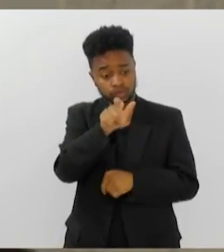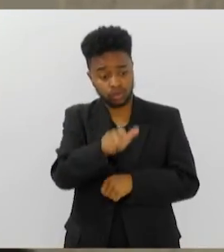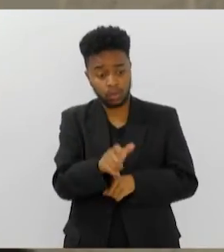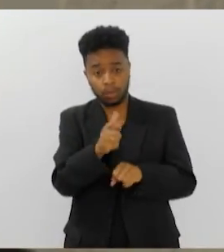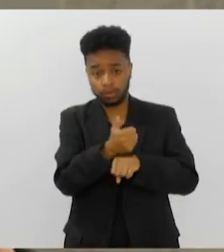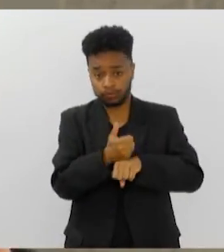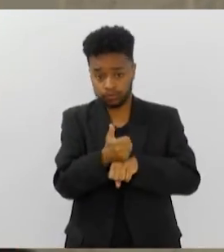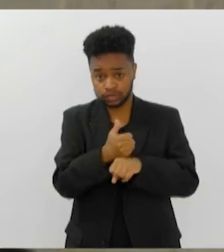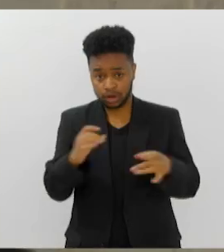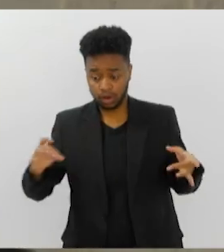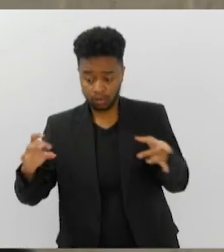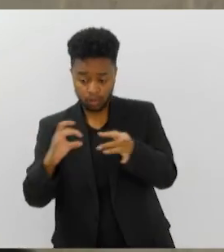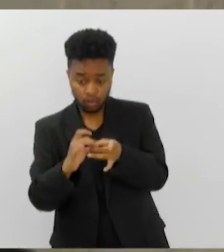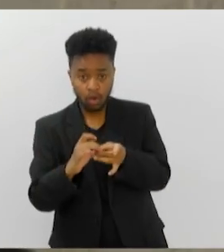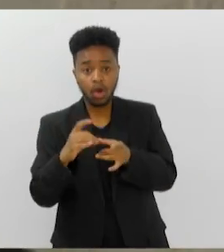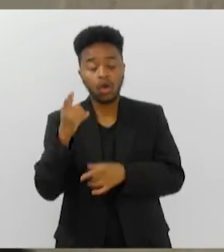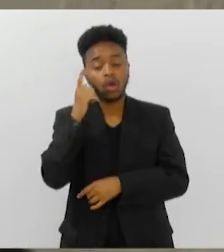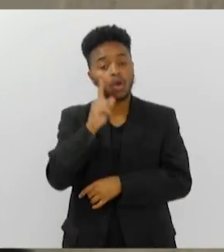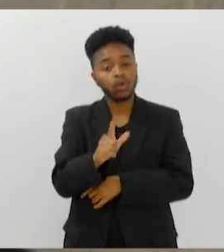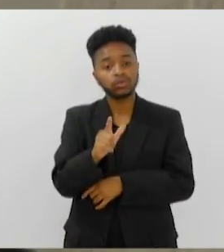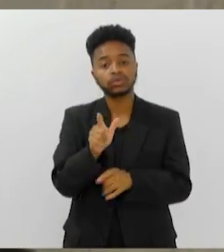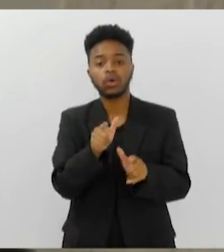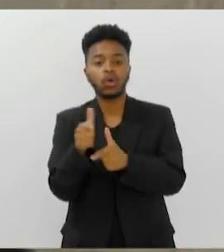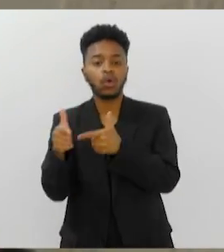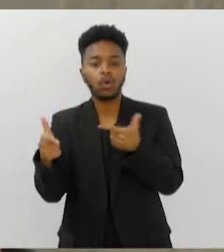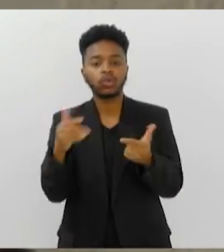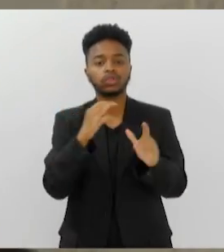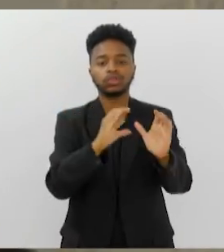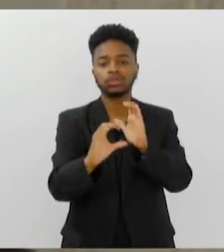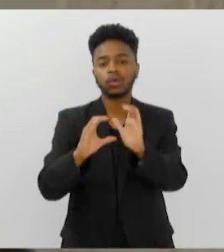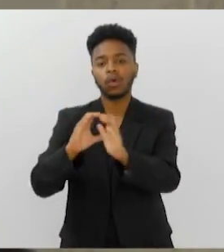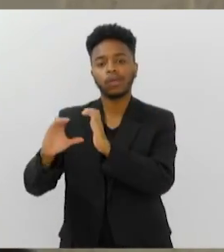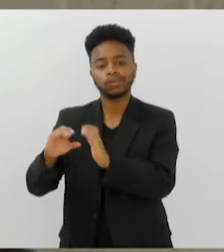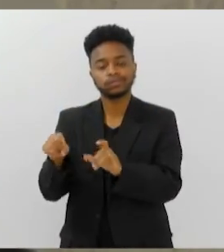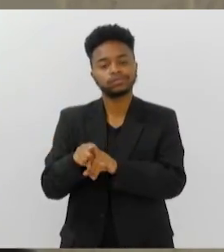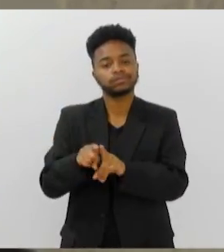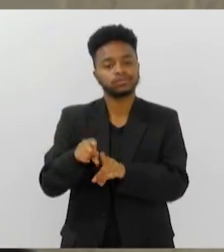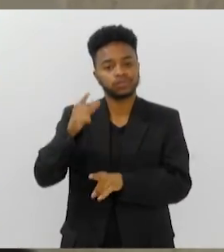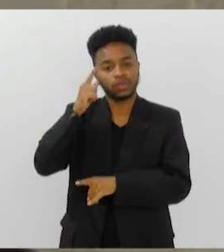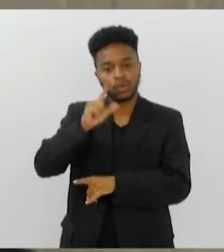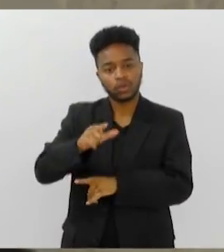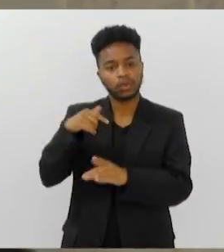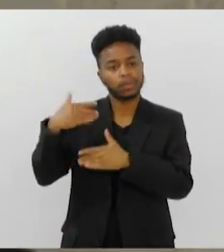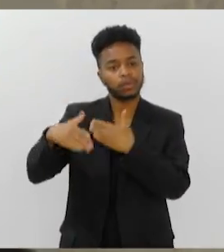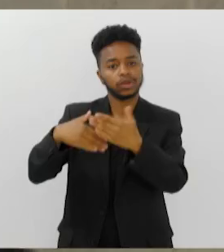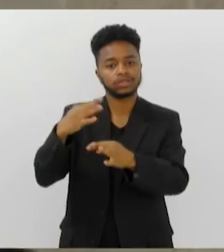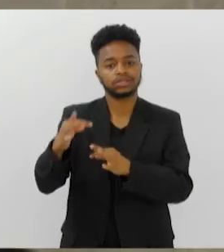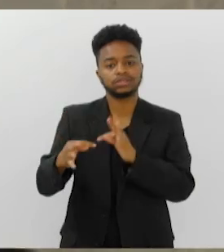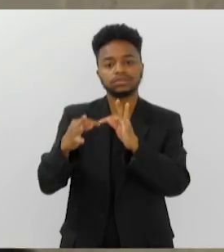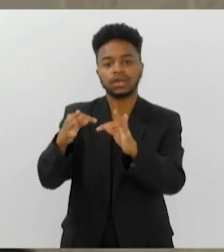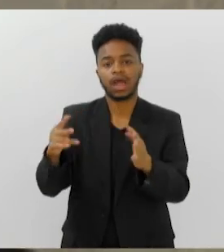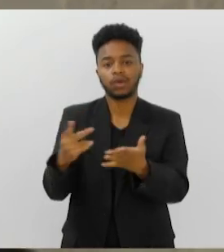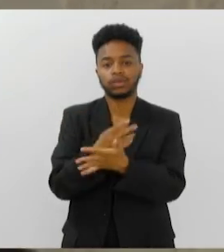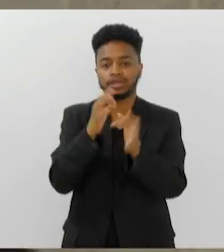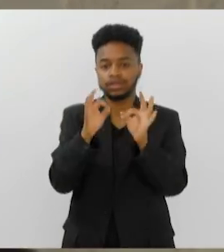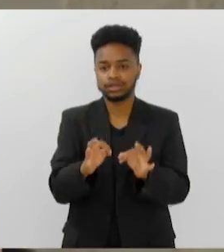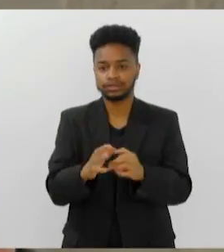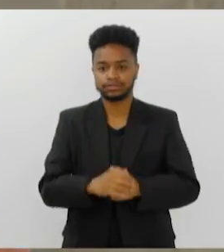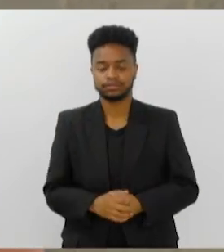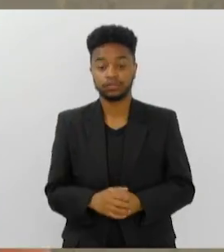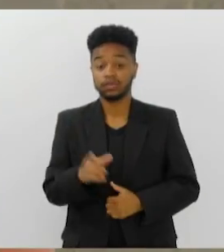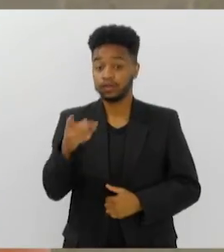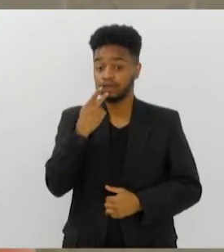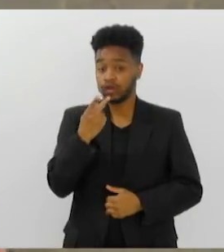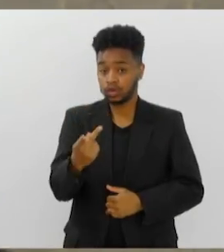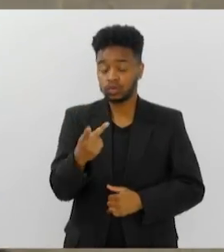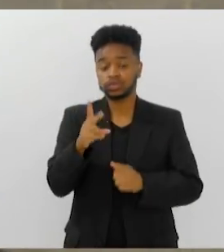é possível se abrir outras avenidas de comunicação que viabilizam que esse processo terapêutico possa acontecer. Você já falou, inclusive,